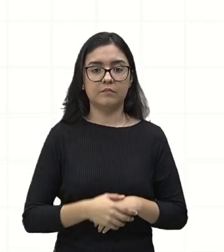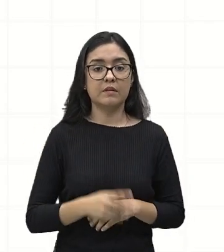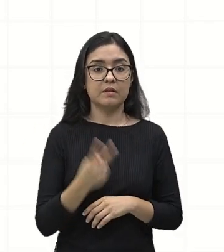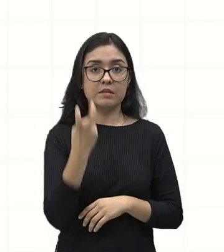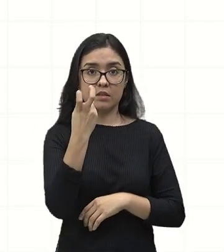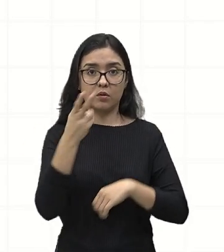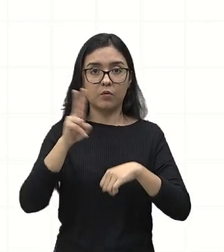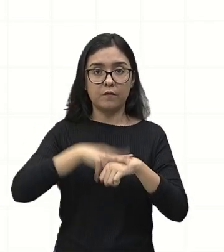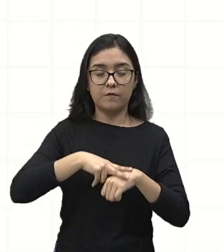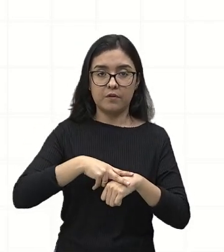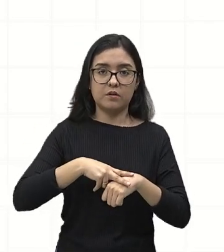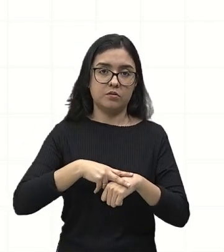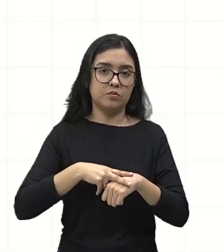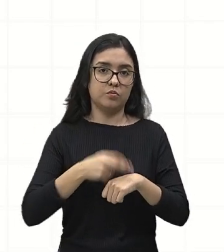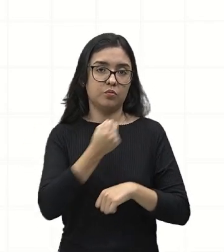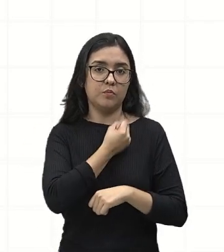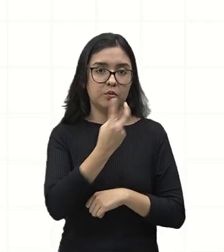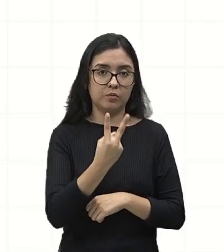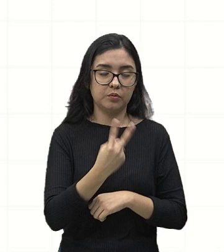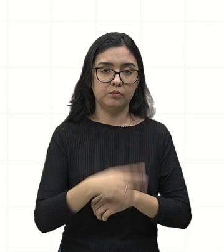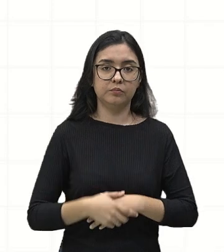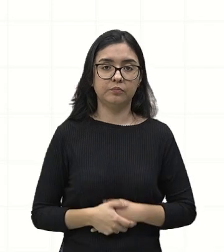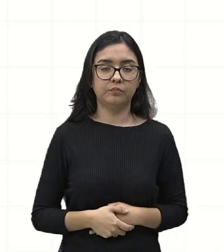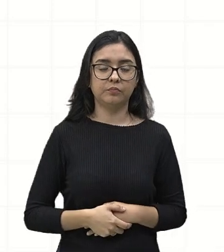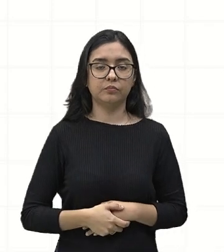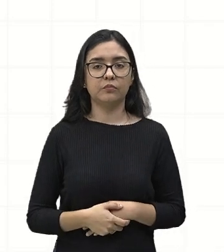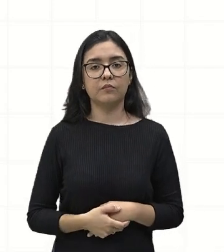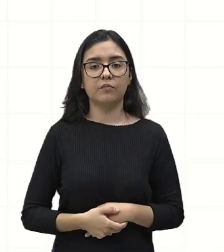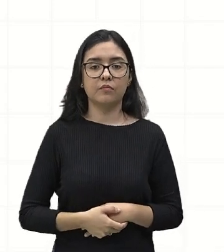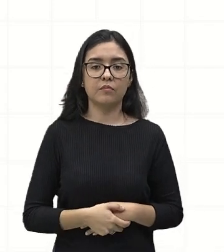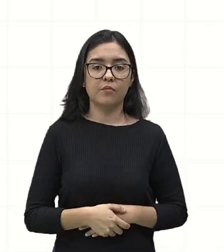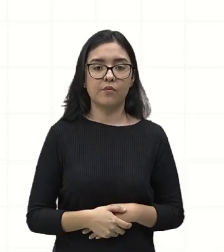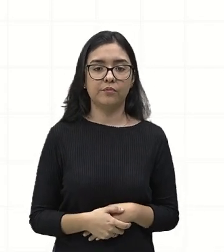né? 5 vezes.